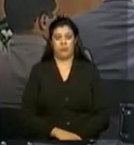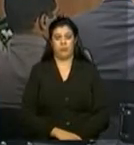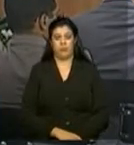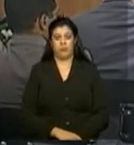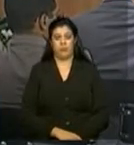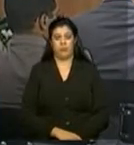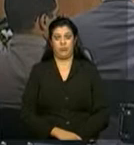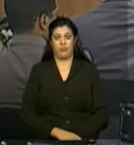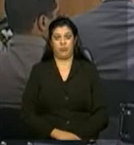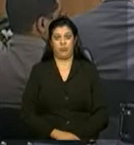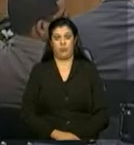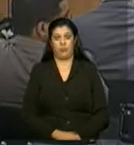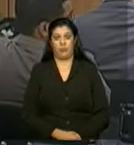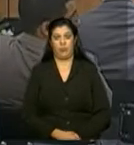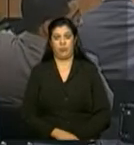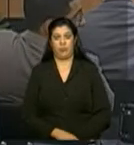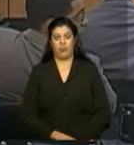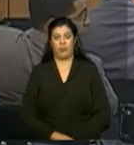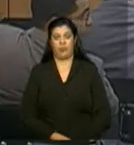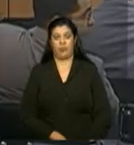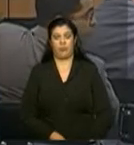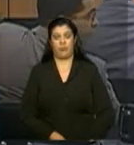você ano